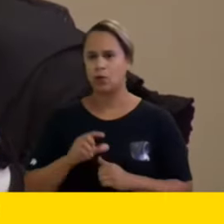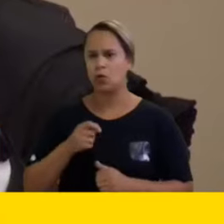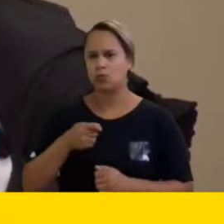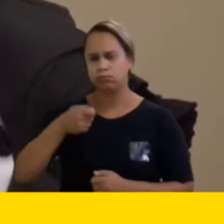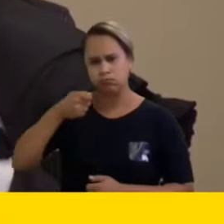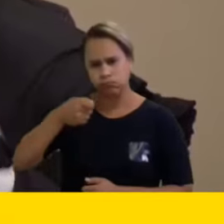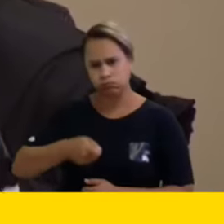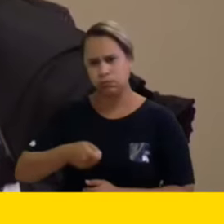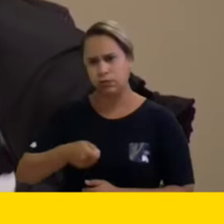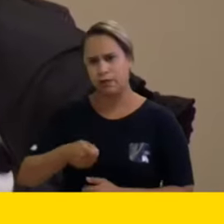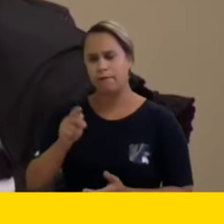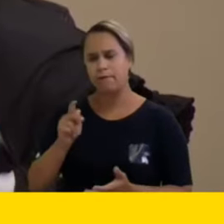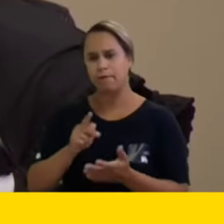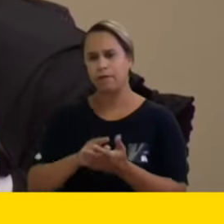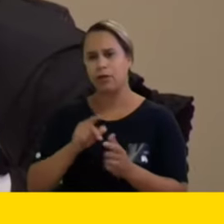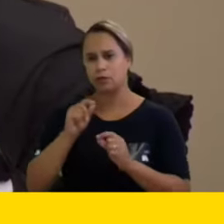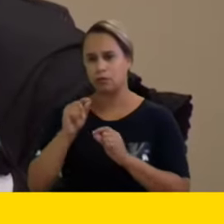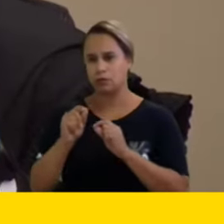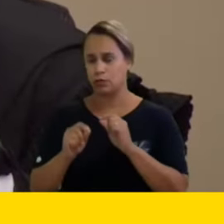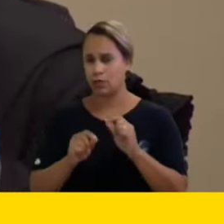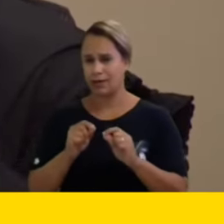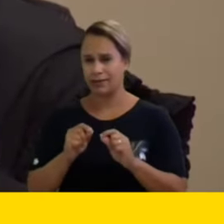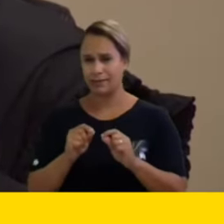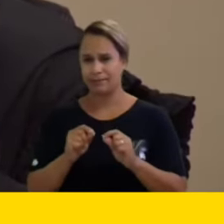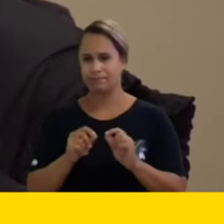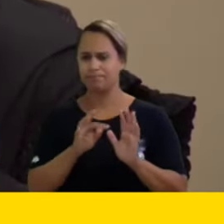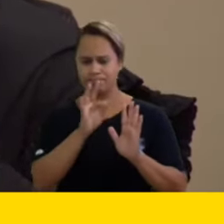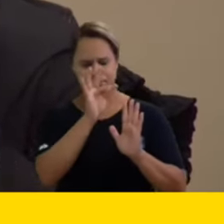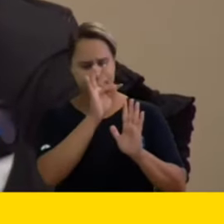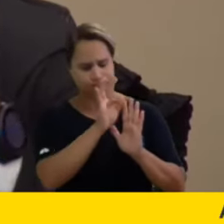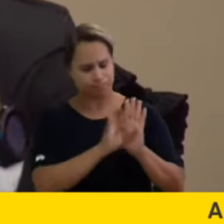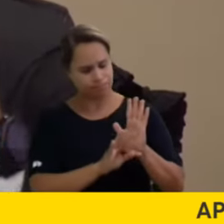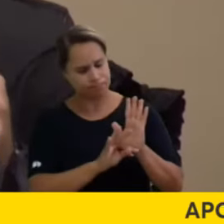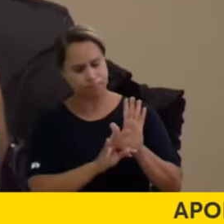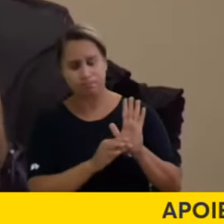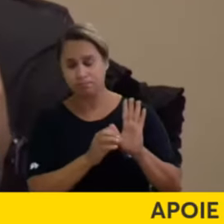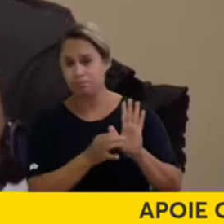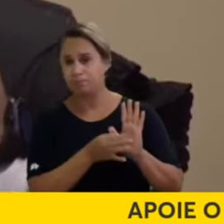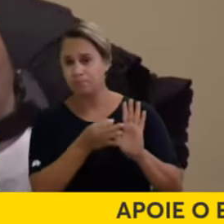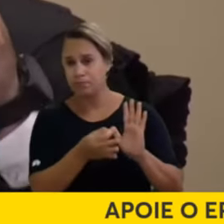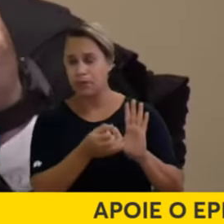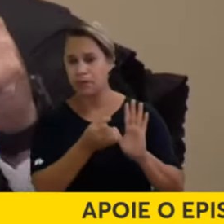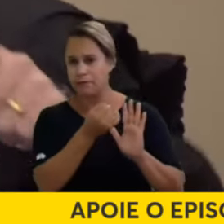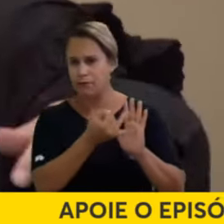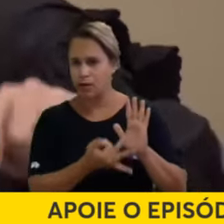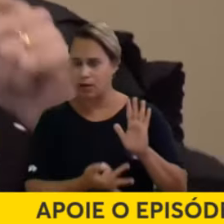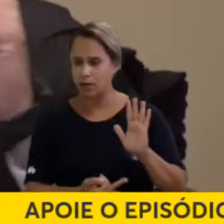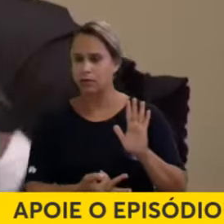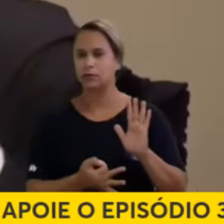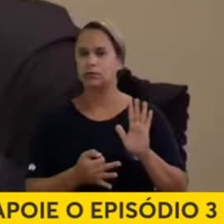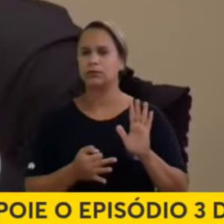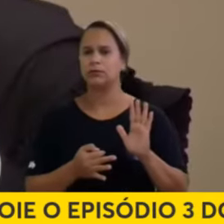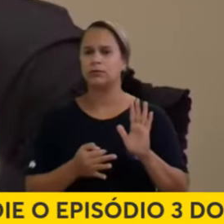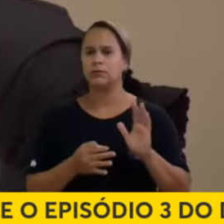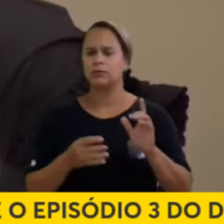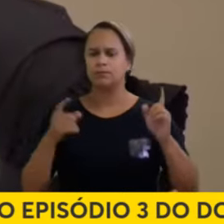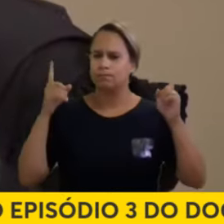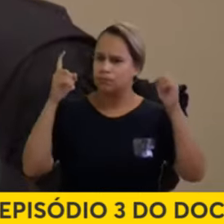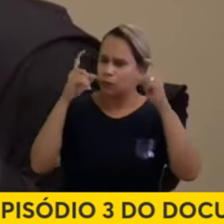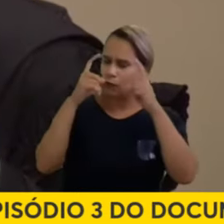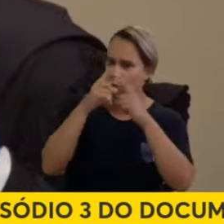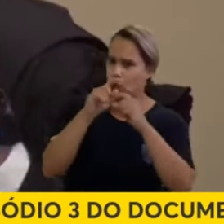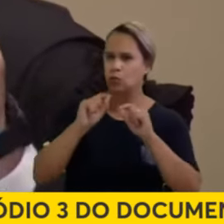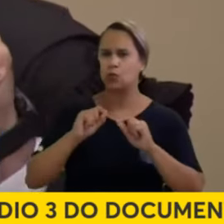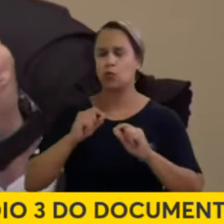fato desbordando dos limites do próprio texto constitucional dificultem o inviabilize exercício dos direitos